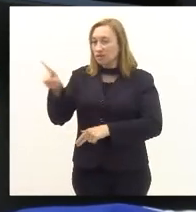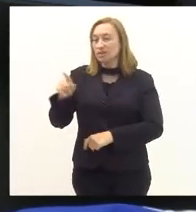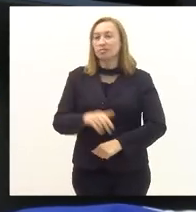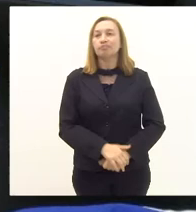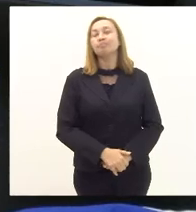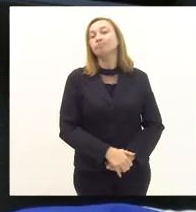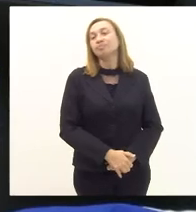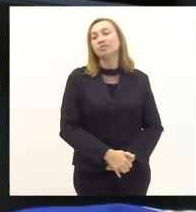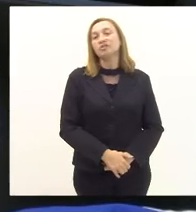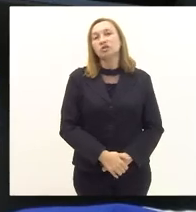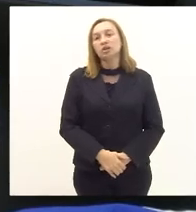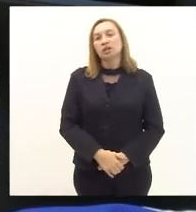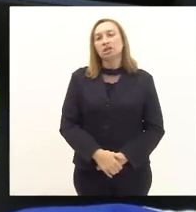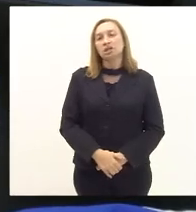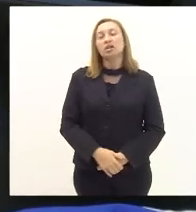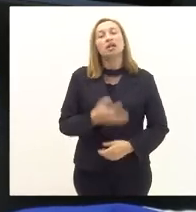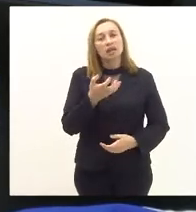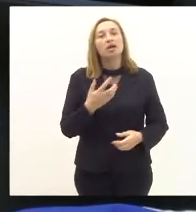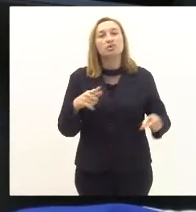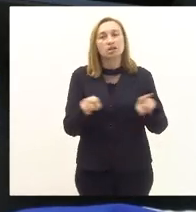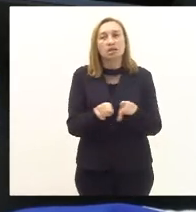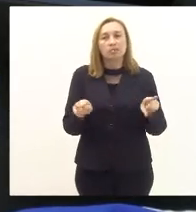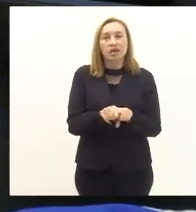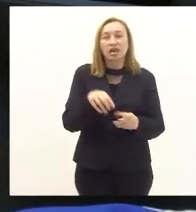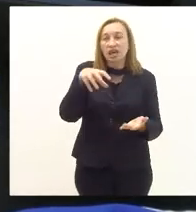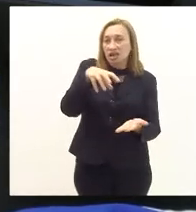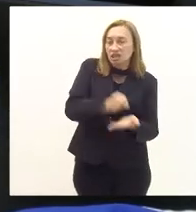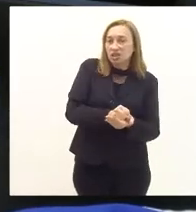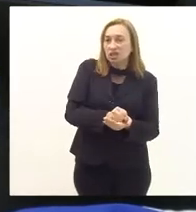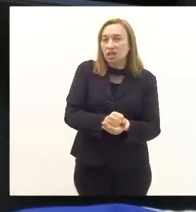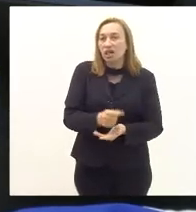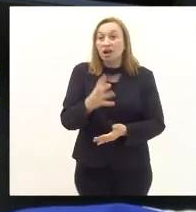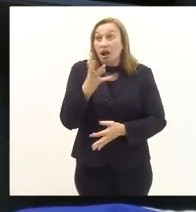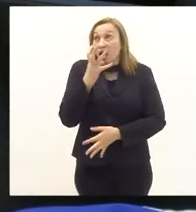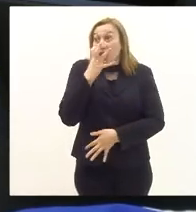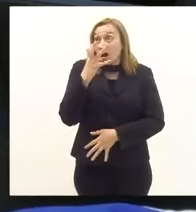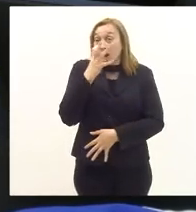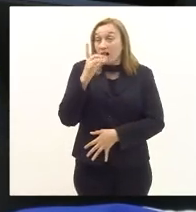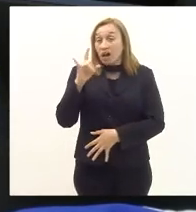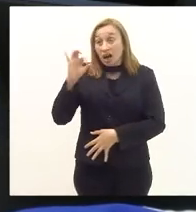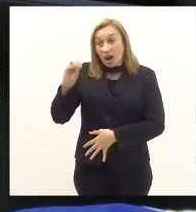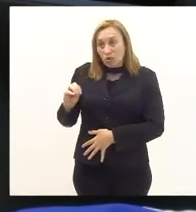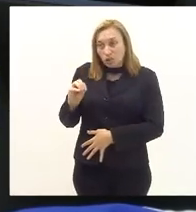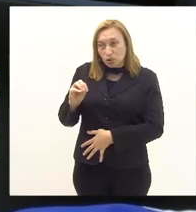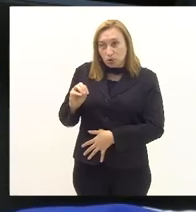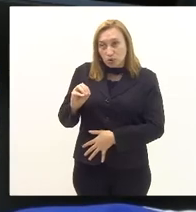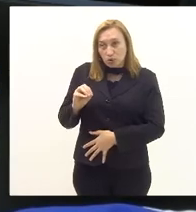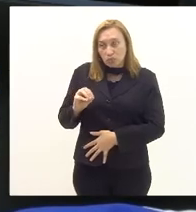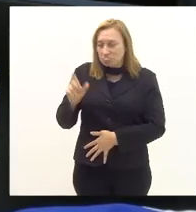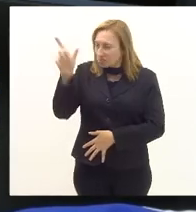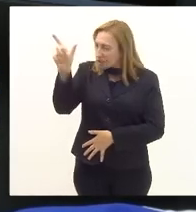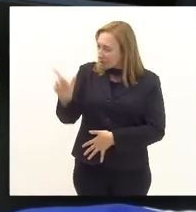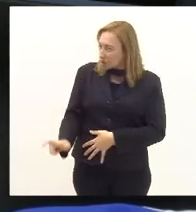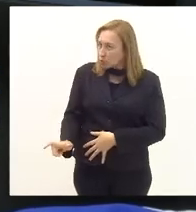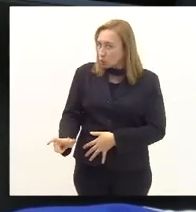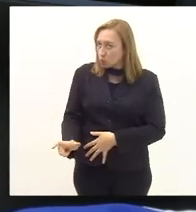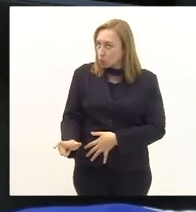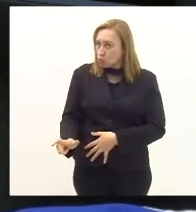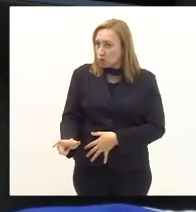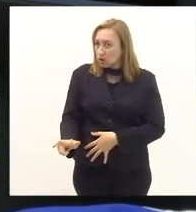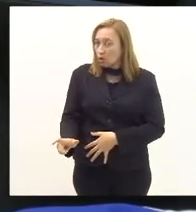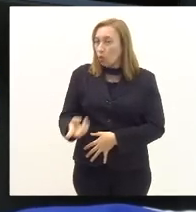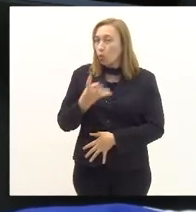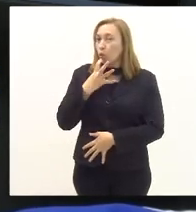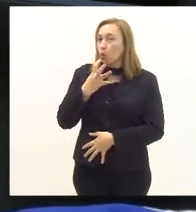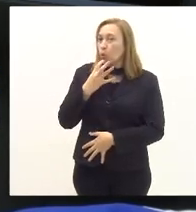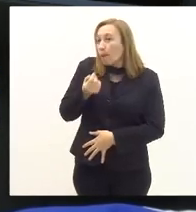importante. Quero também registrar aqui minha admiração pelo Cláudio, pela pessoa do qual eu